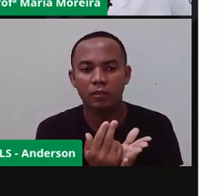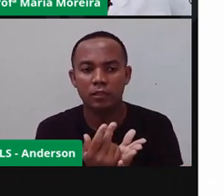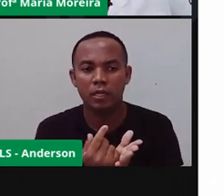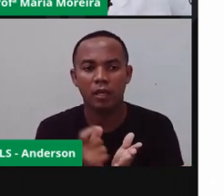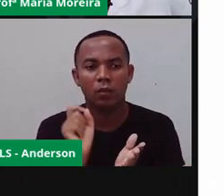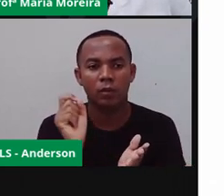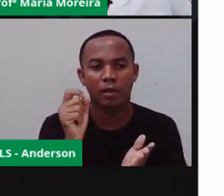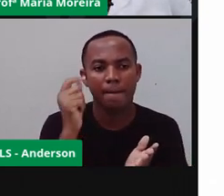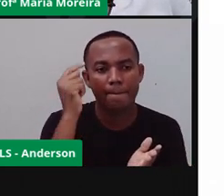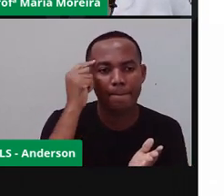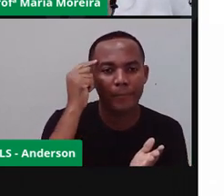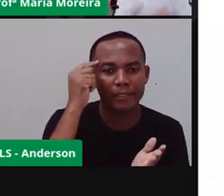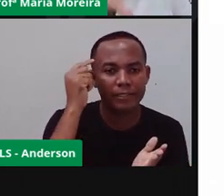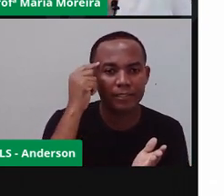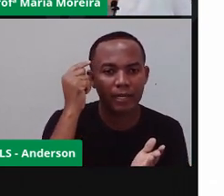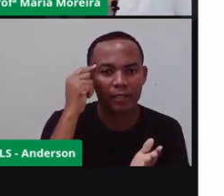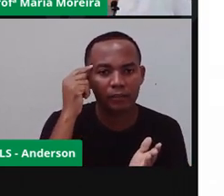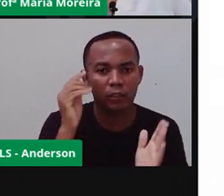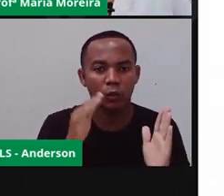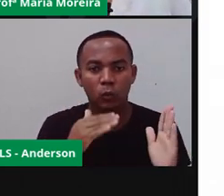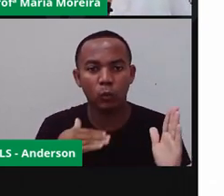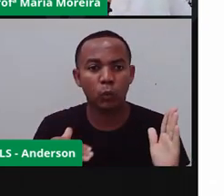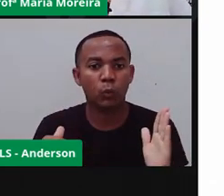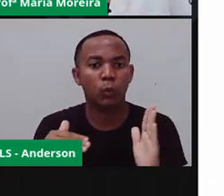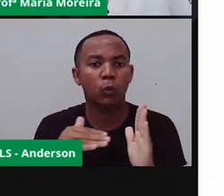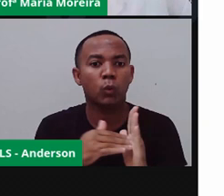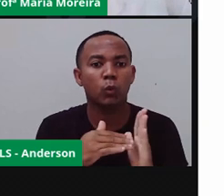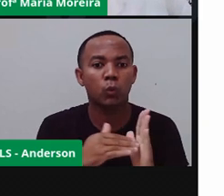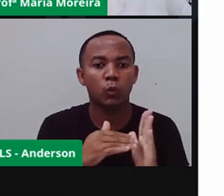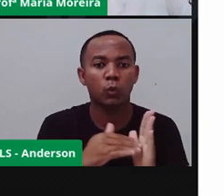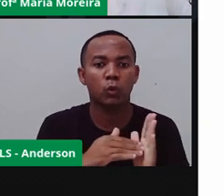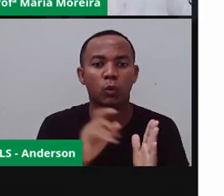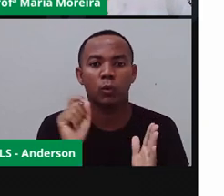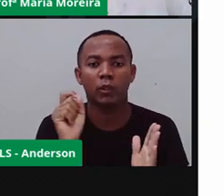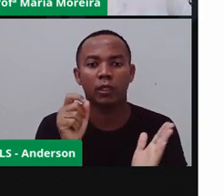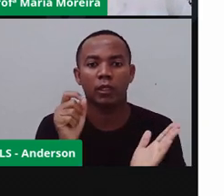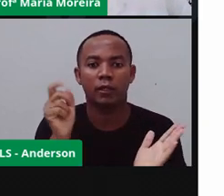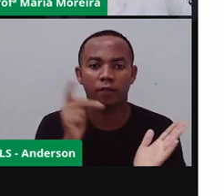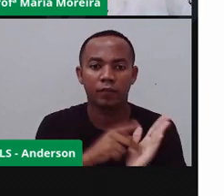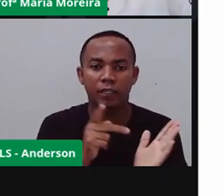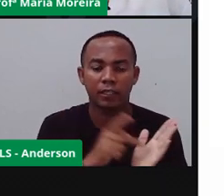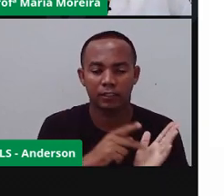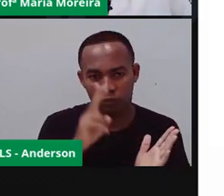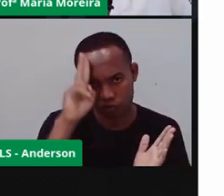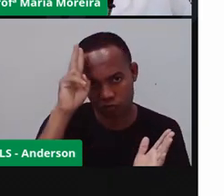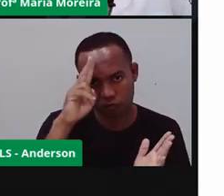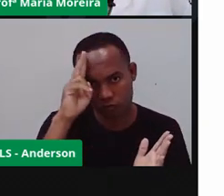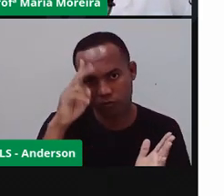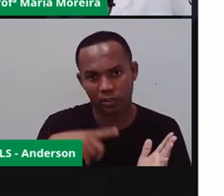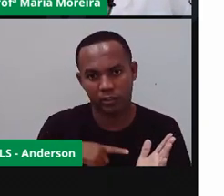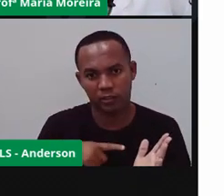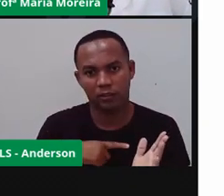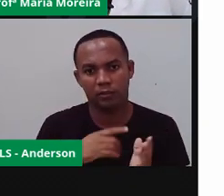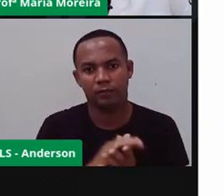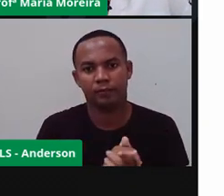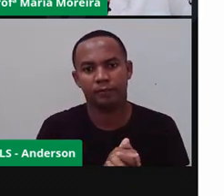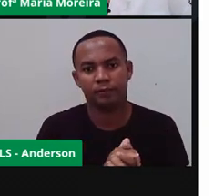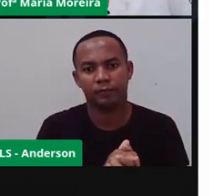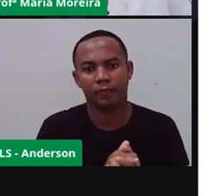bem pensada. E ela, tudo que está ali, na verdade, conta uma história, não é isso? Então, é uma crítica,